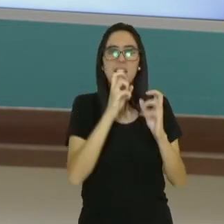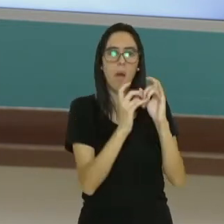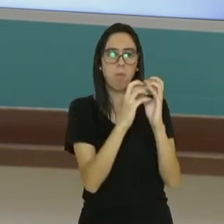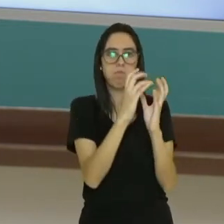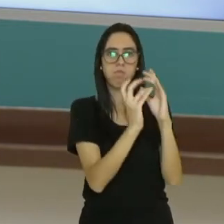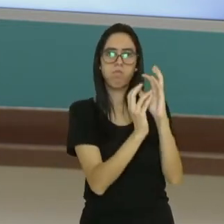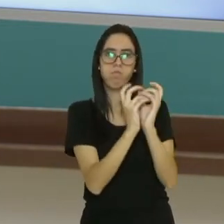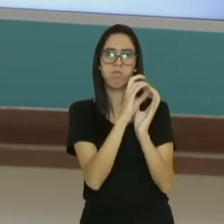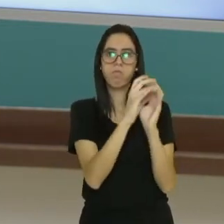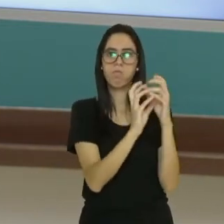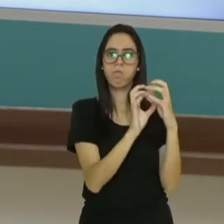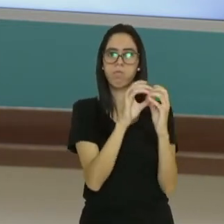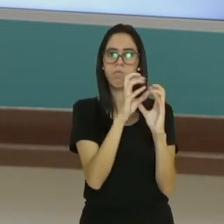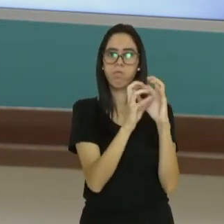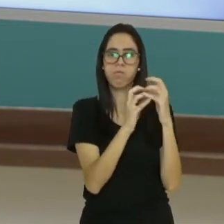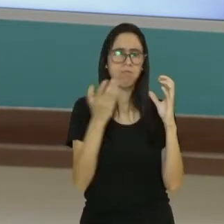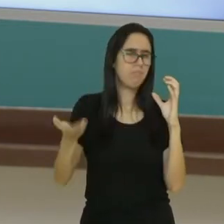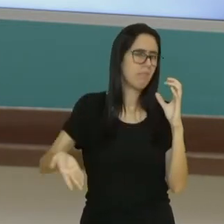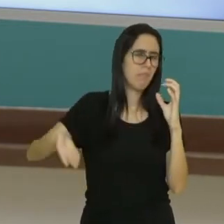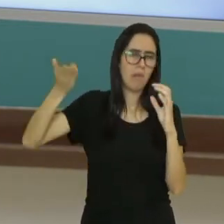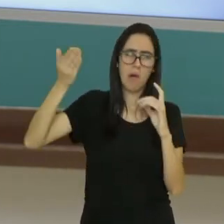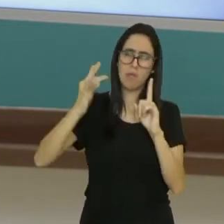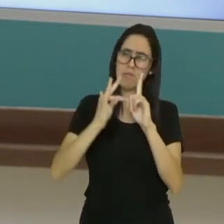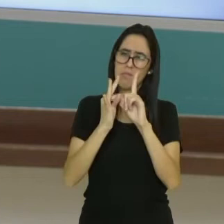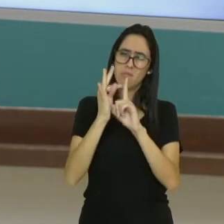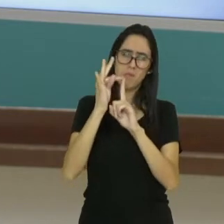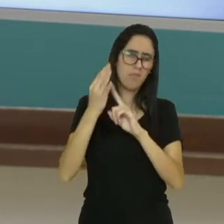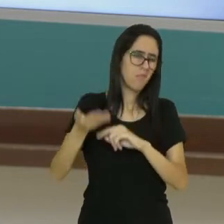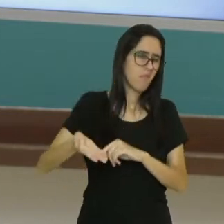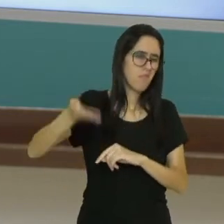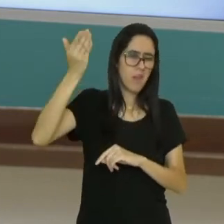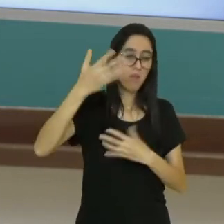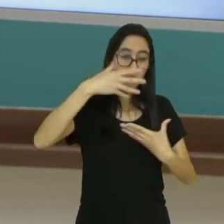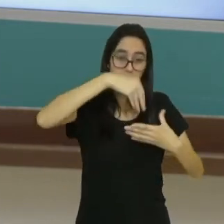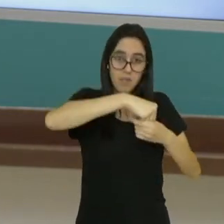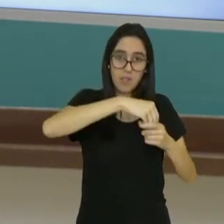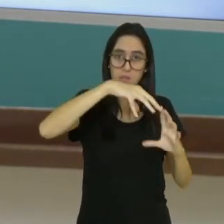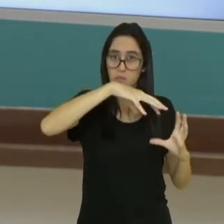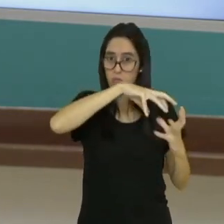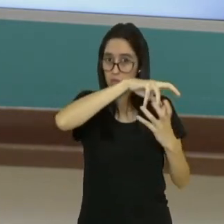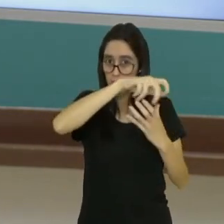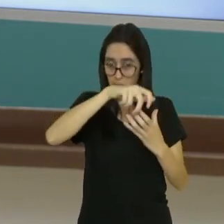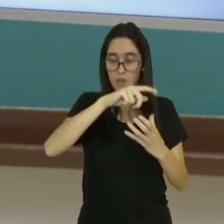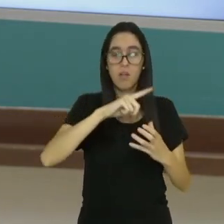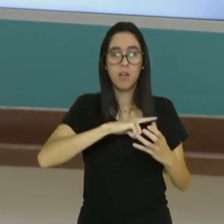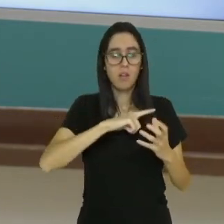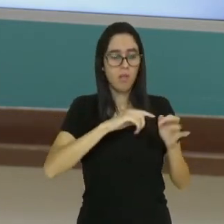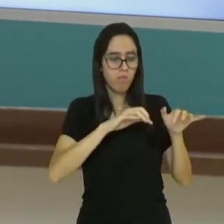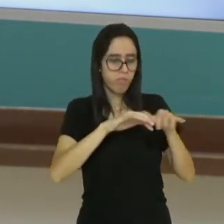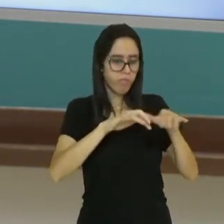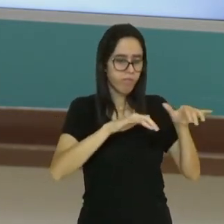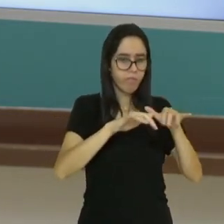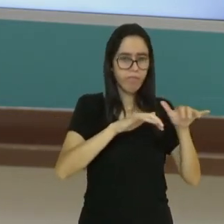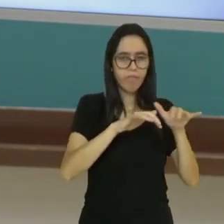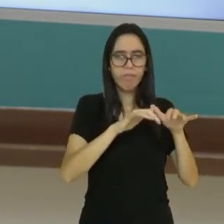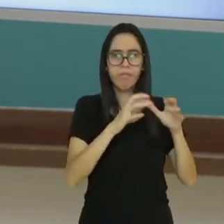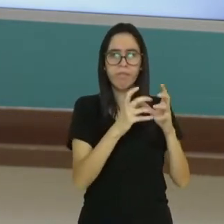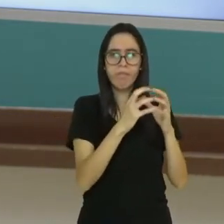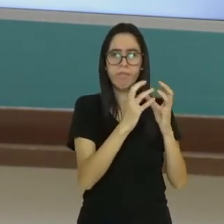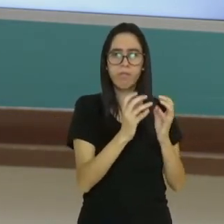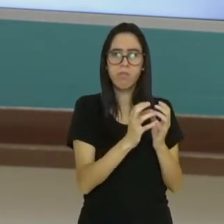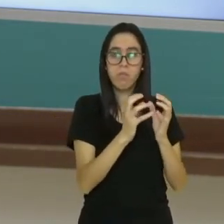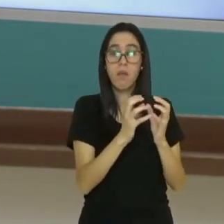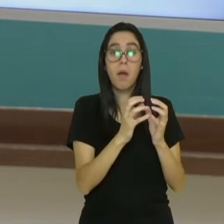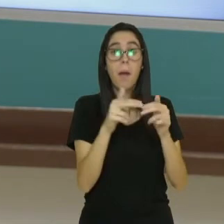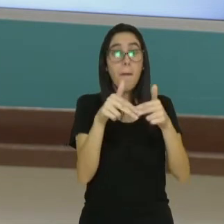forma simples, em alta temperatura no interior, e tudo isso faz com que a crosta, essa camada